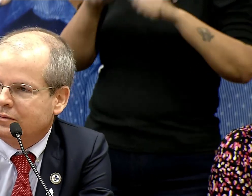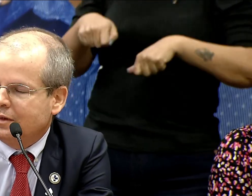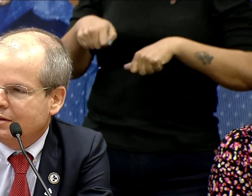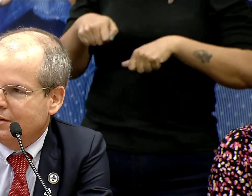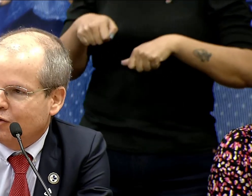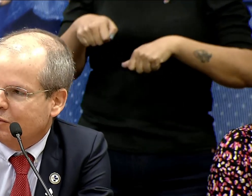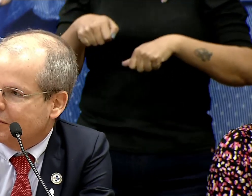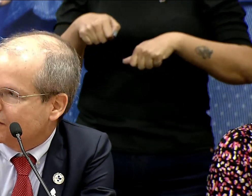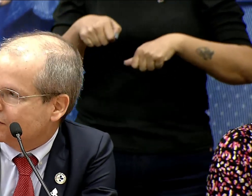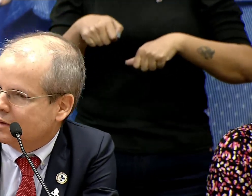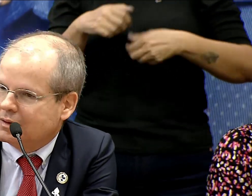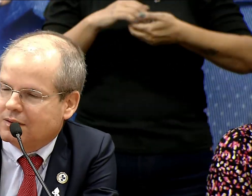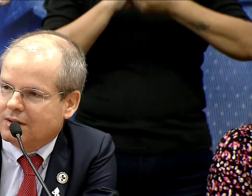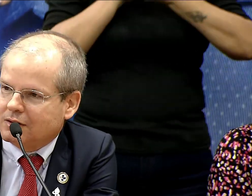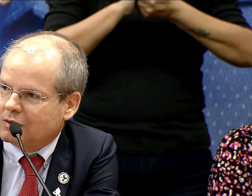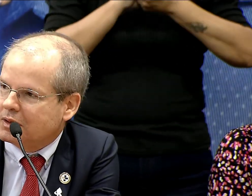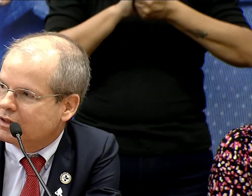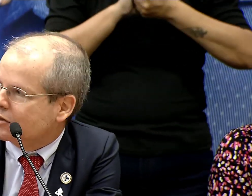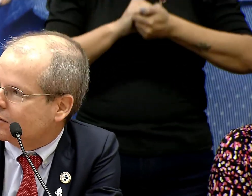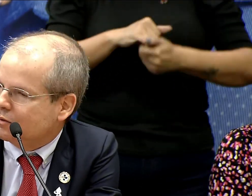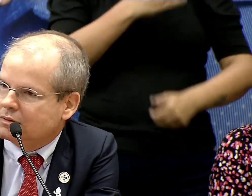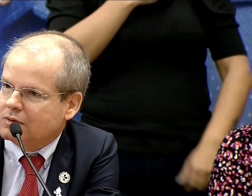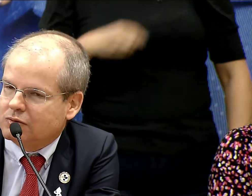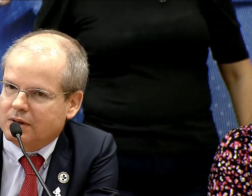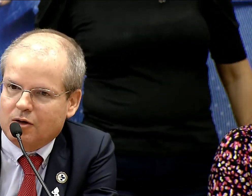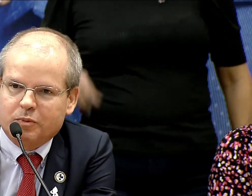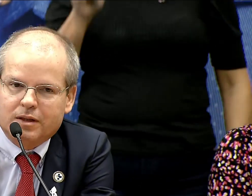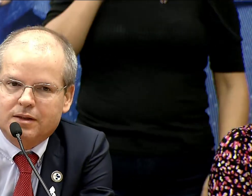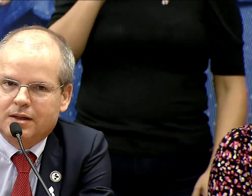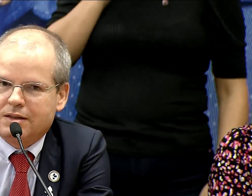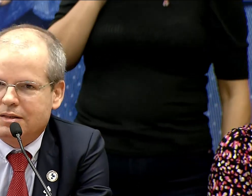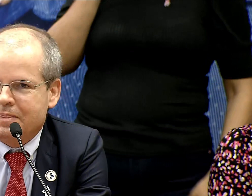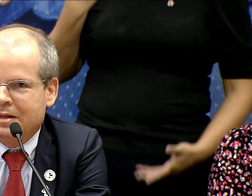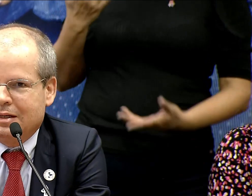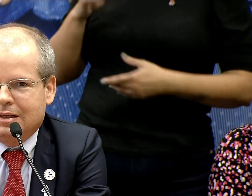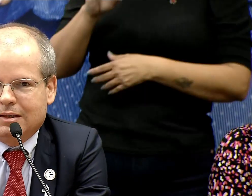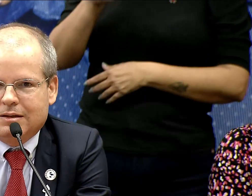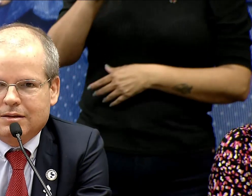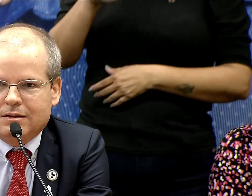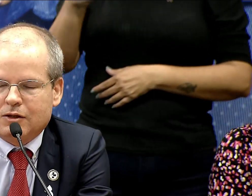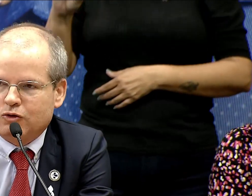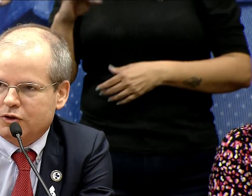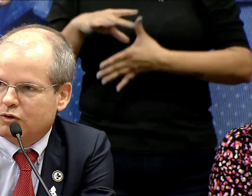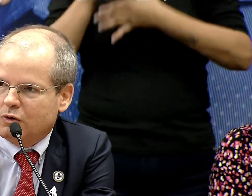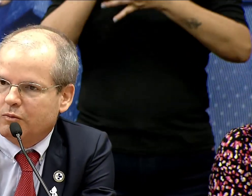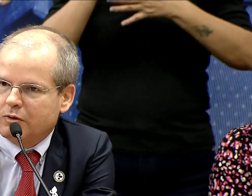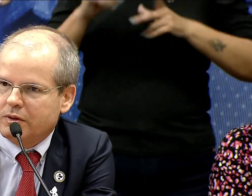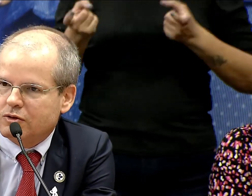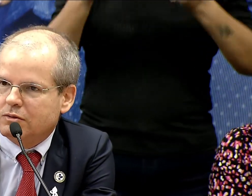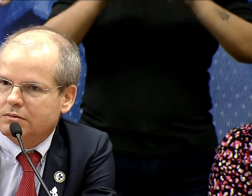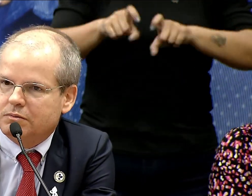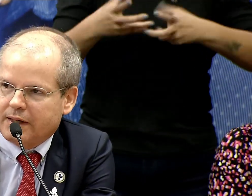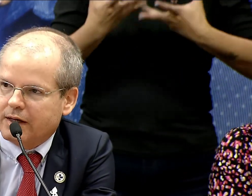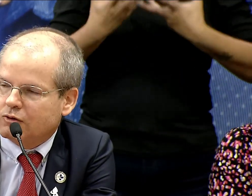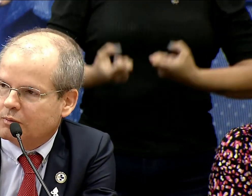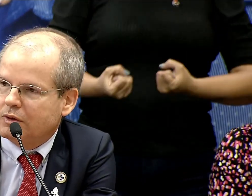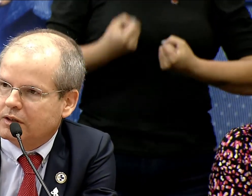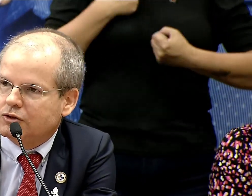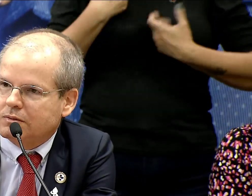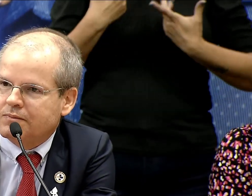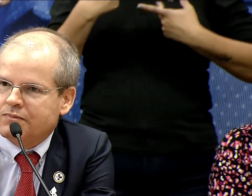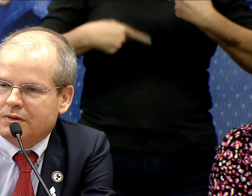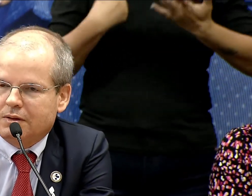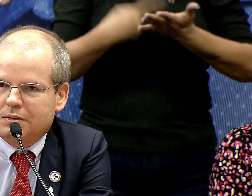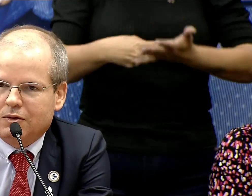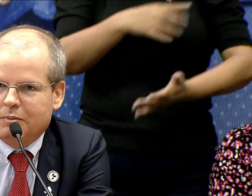factível. E eu cumprimento tanto a ministra quanto o Drauro pela liderança em assumir isso como compromisso técnico e